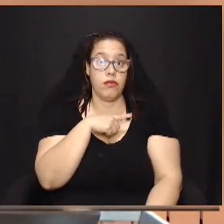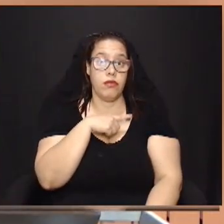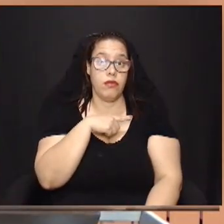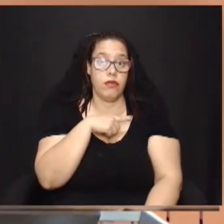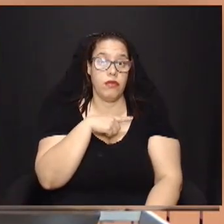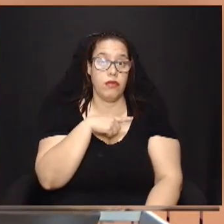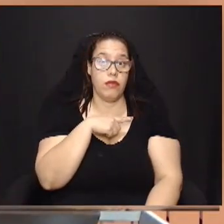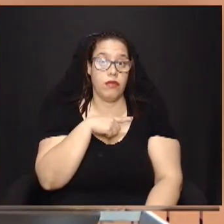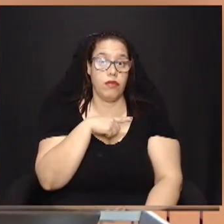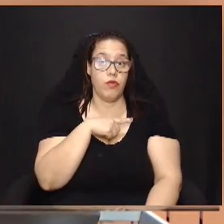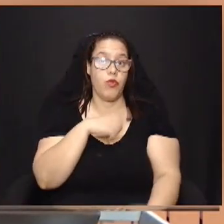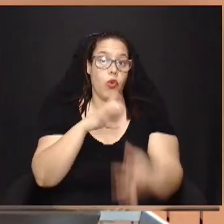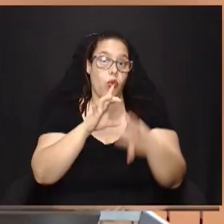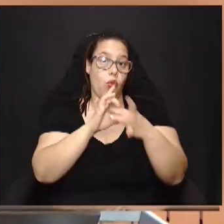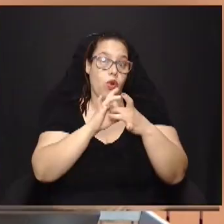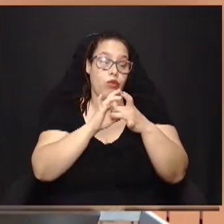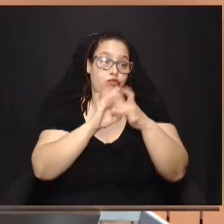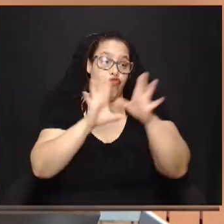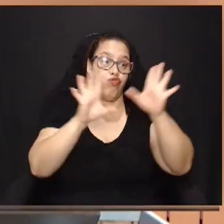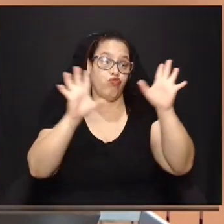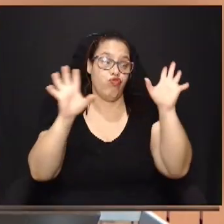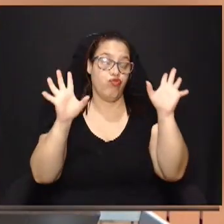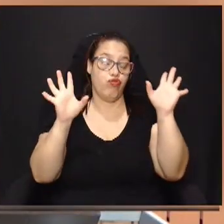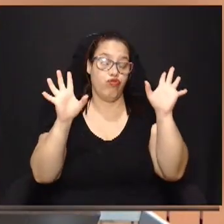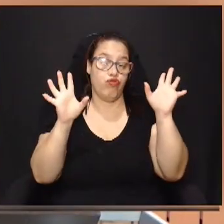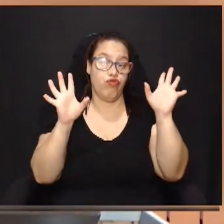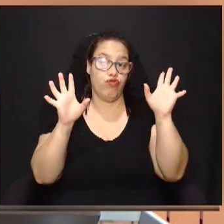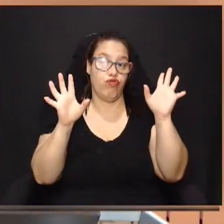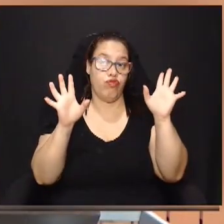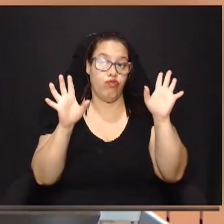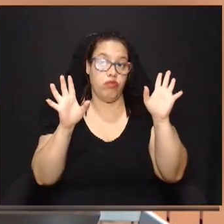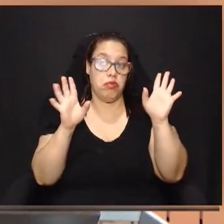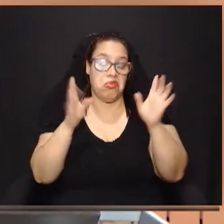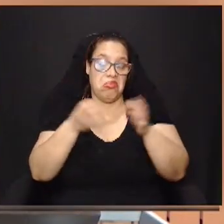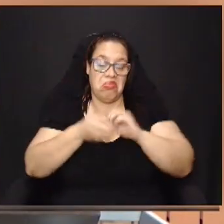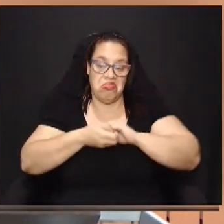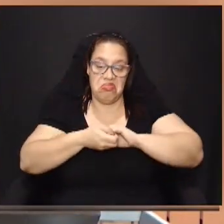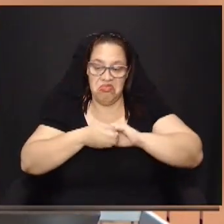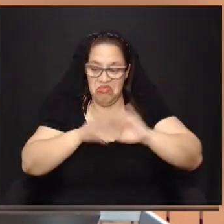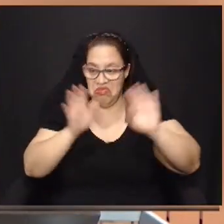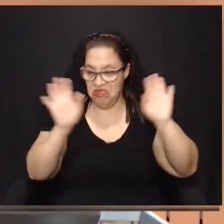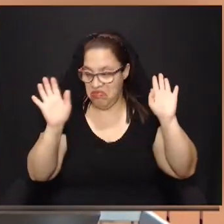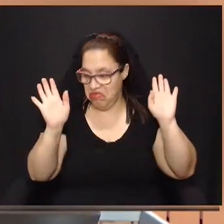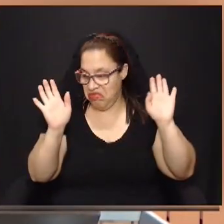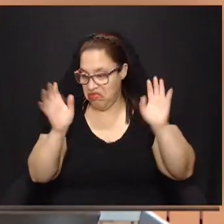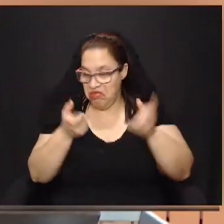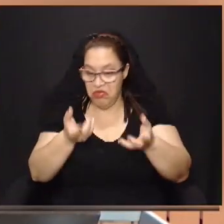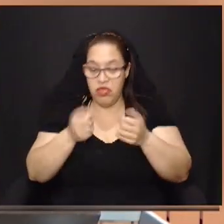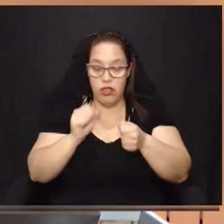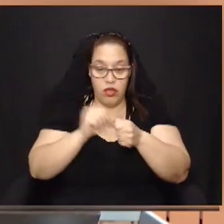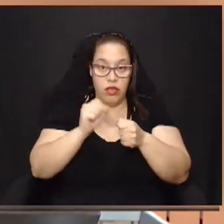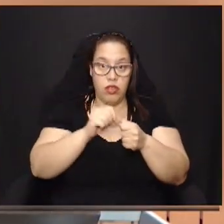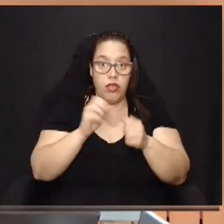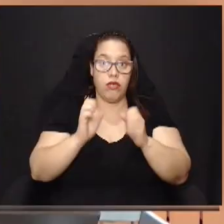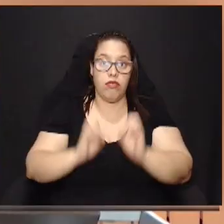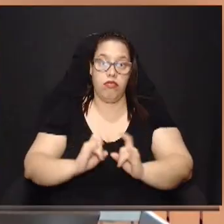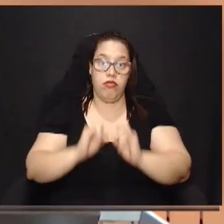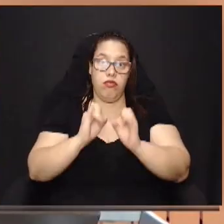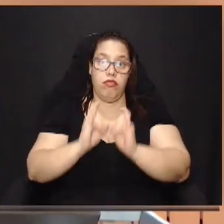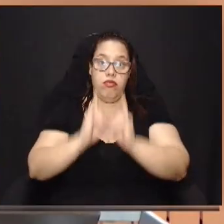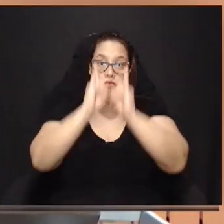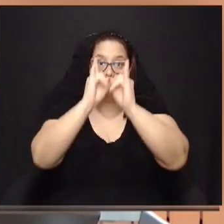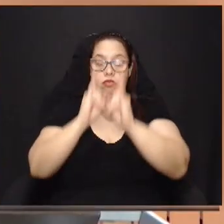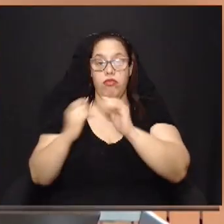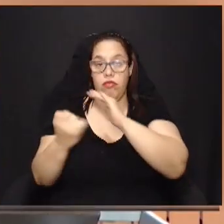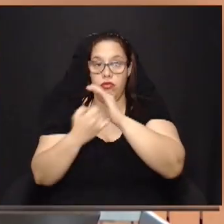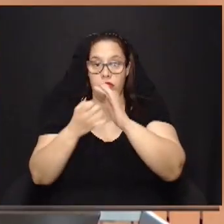o livramento aí, né, a carta branca para quem for fazer empreendimento na cidade de Campinas,